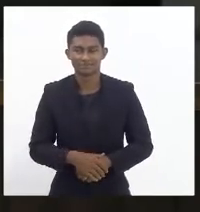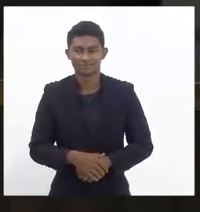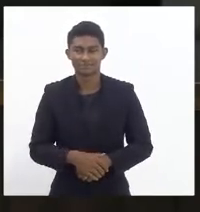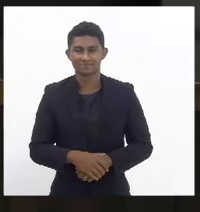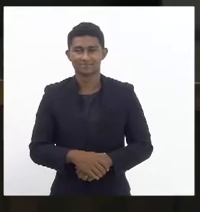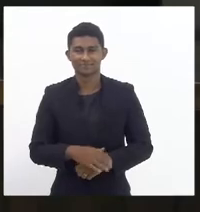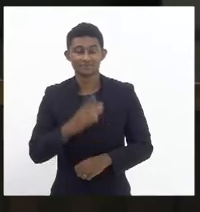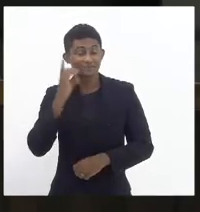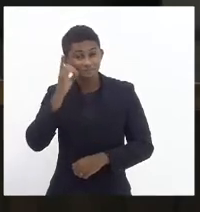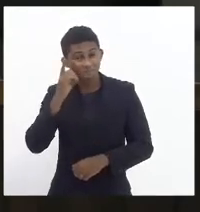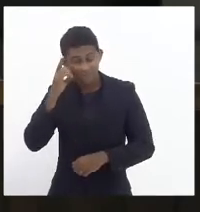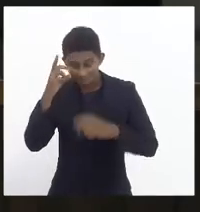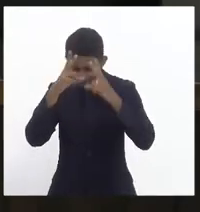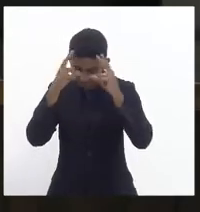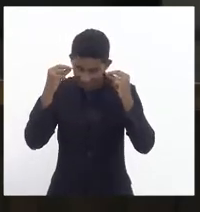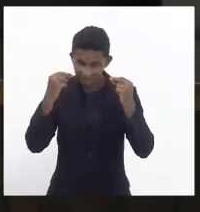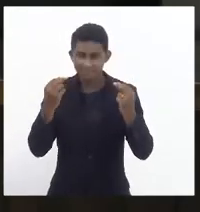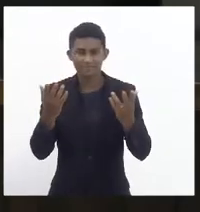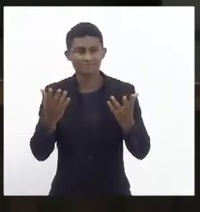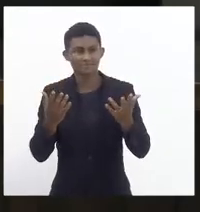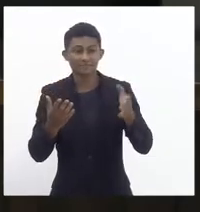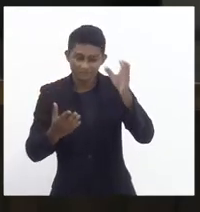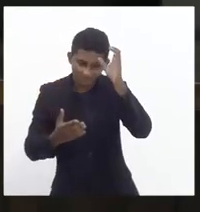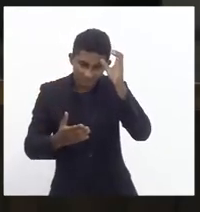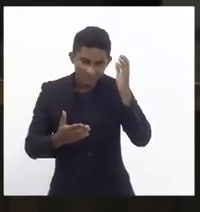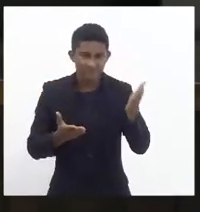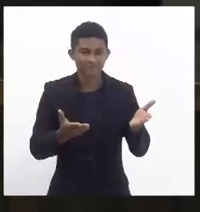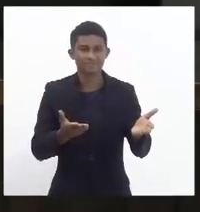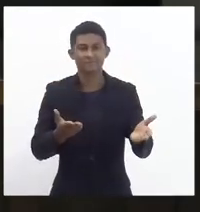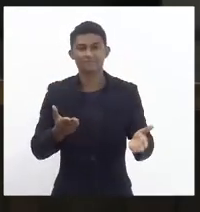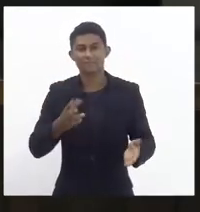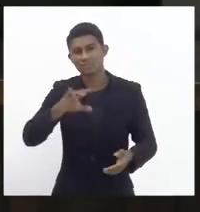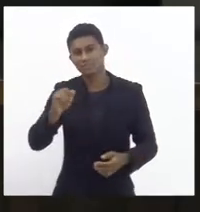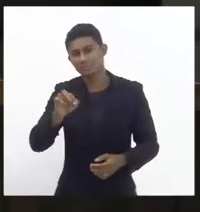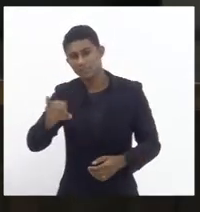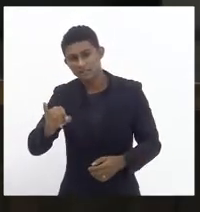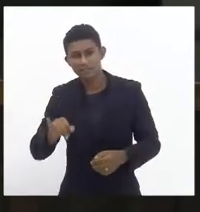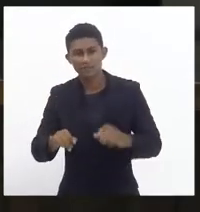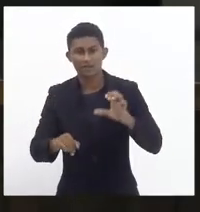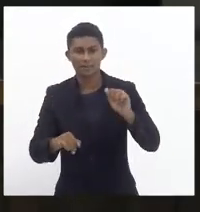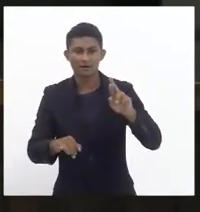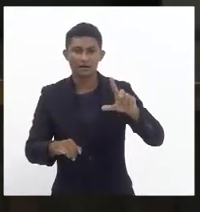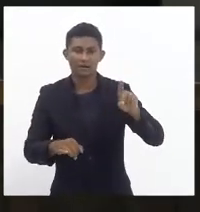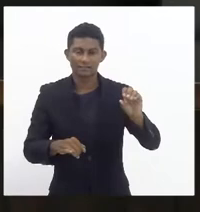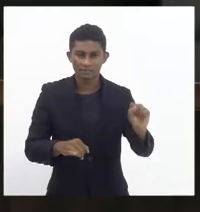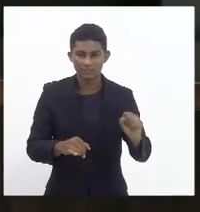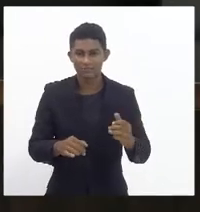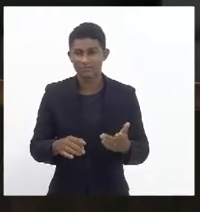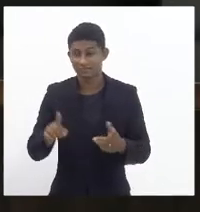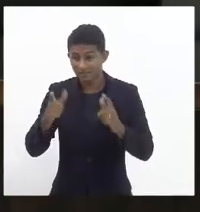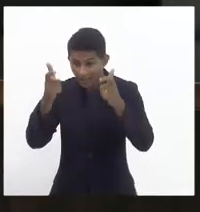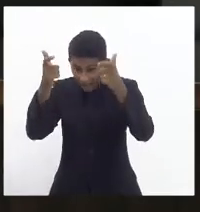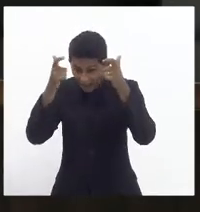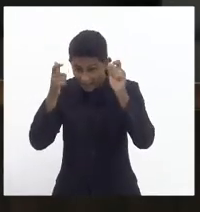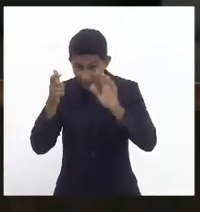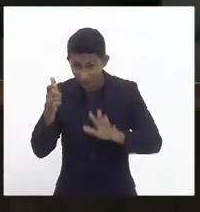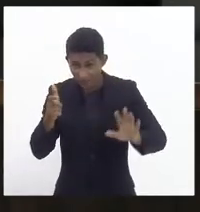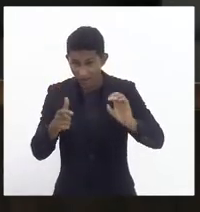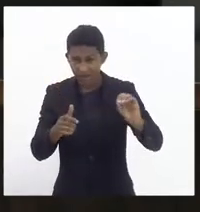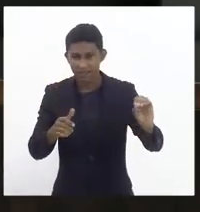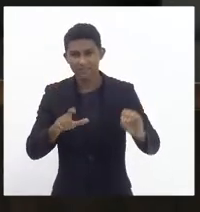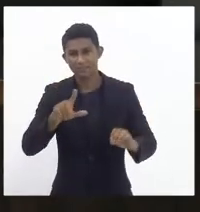o deputado a enfermeira de para tia tá do Jari Carlos Macedo rainha da Zona Oeste deputada